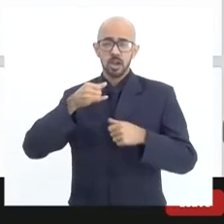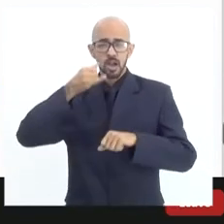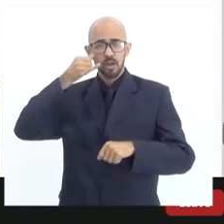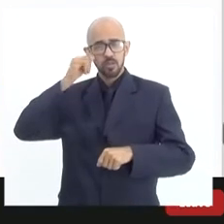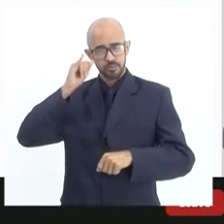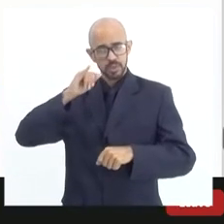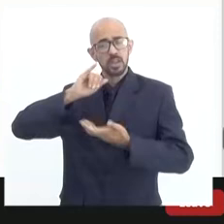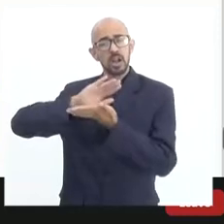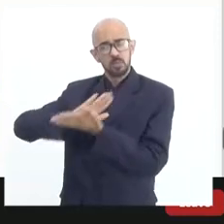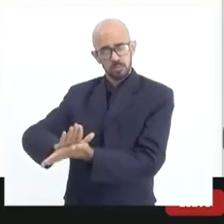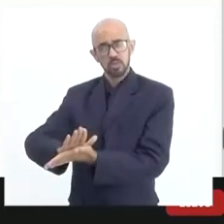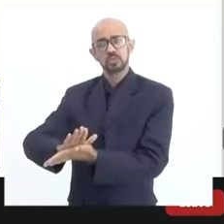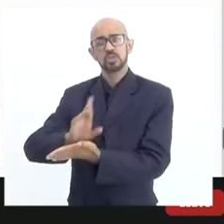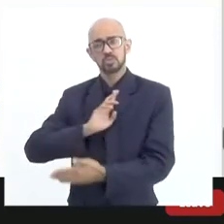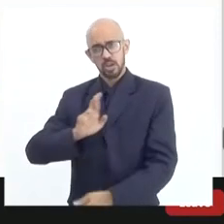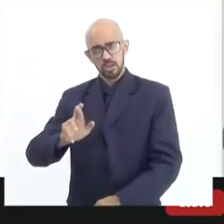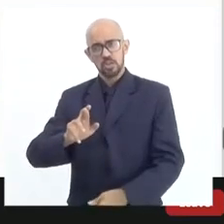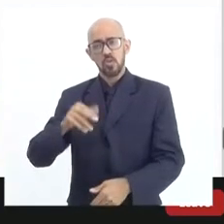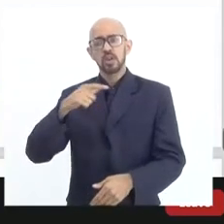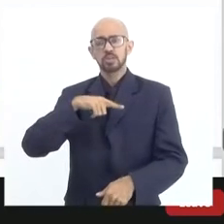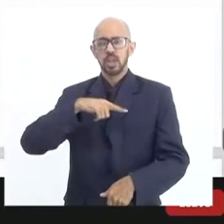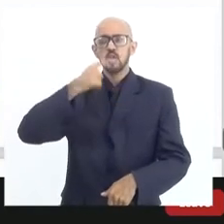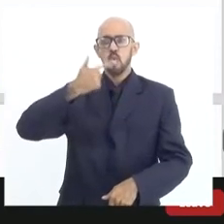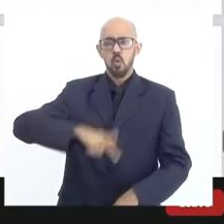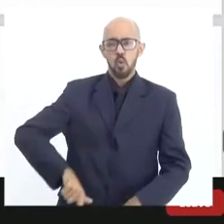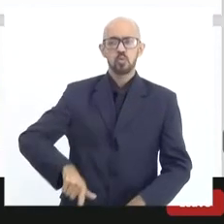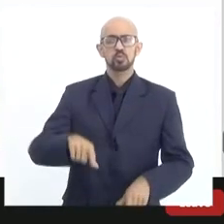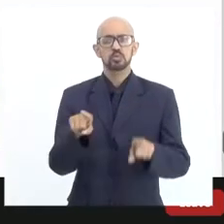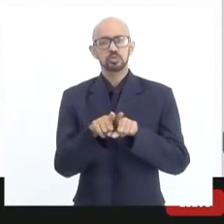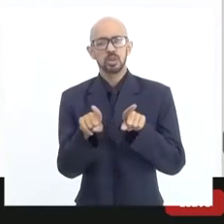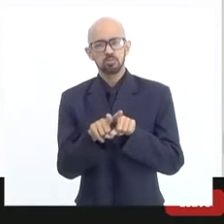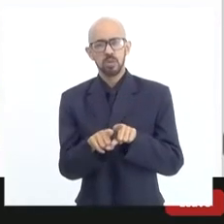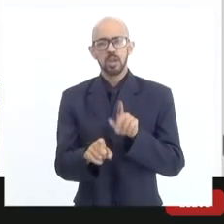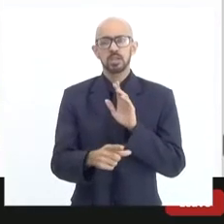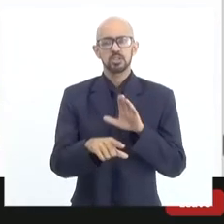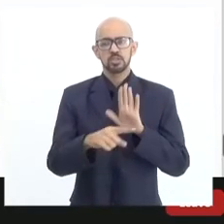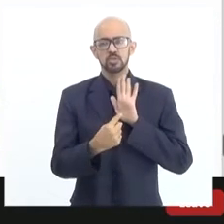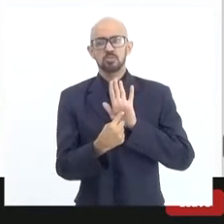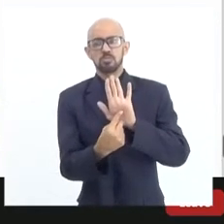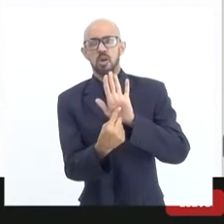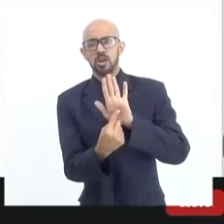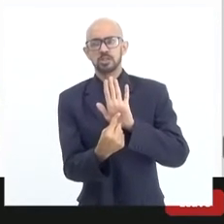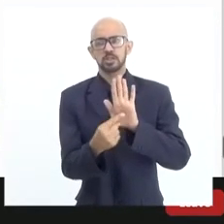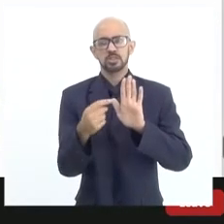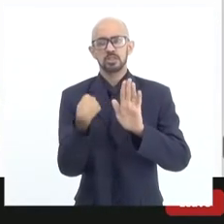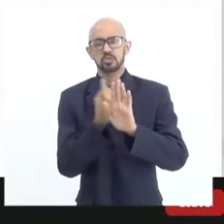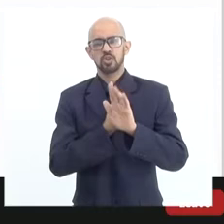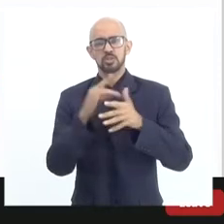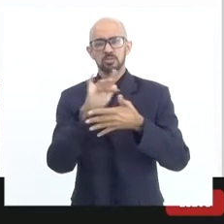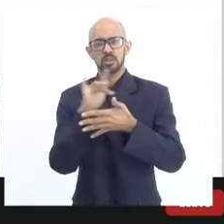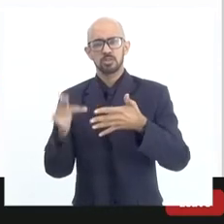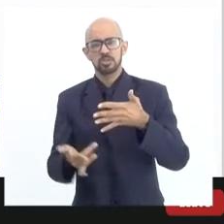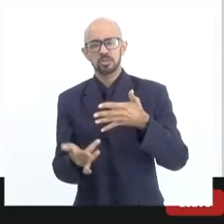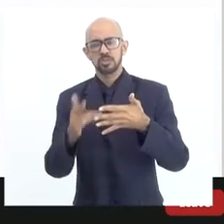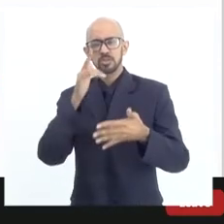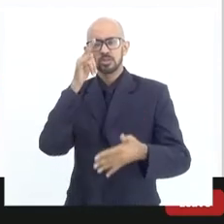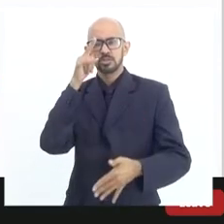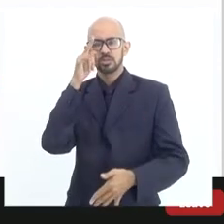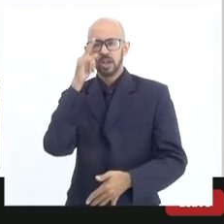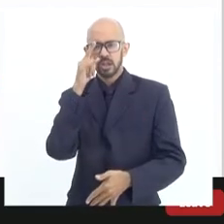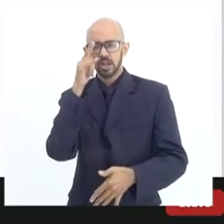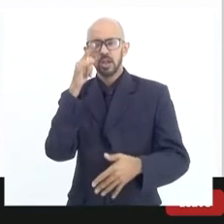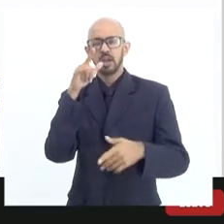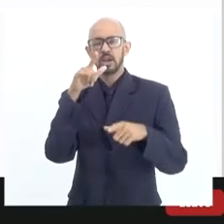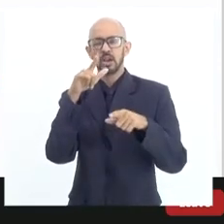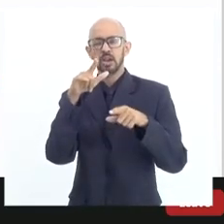racismo religioso. Aqui mais algumas cards que a gente faz e dispara nas nossas redes sociais, no Instagram do Que Querer. A